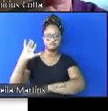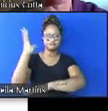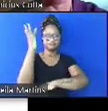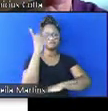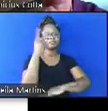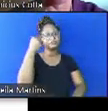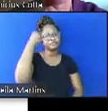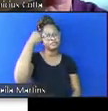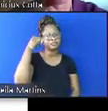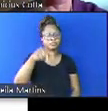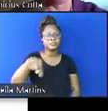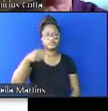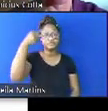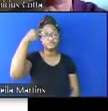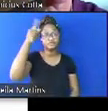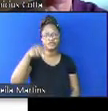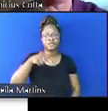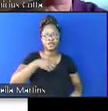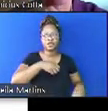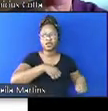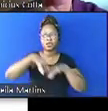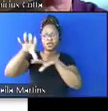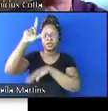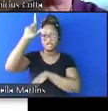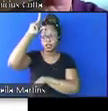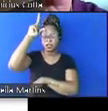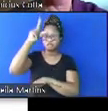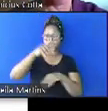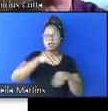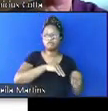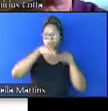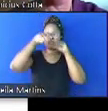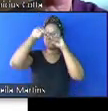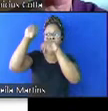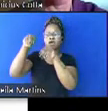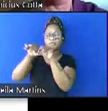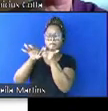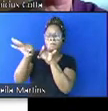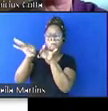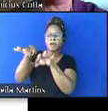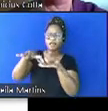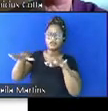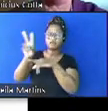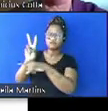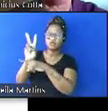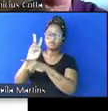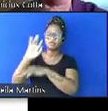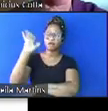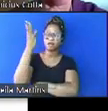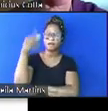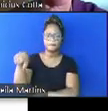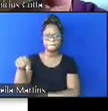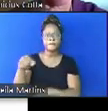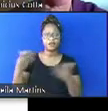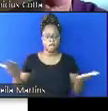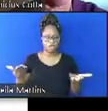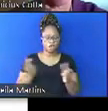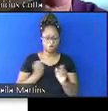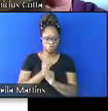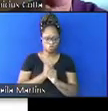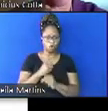ir para a Alemanha e trabalhar em um projeto, né, nessa área. Então, nós já tivemos esse ano uma